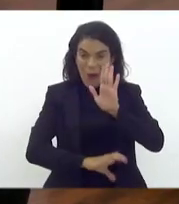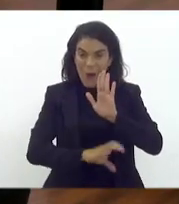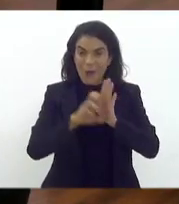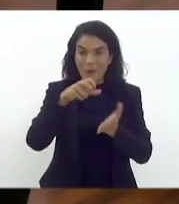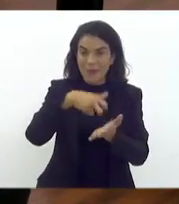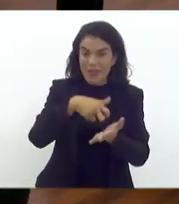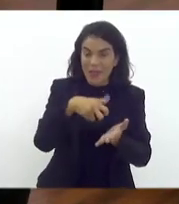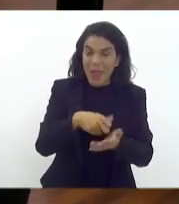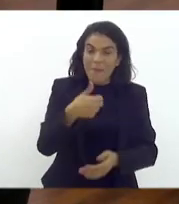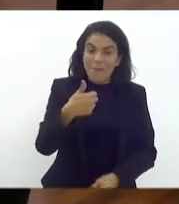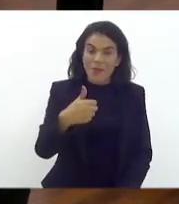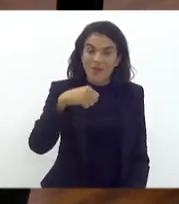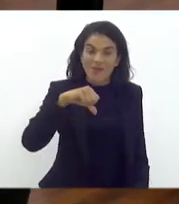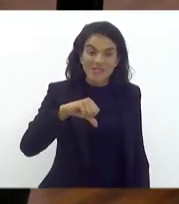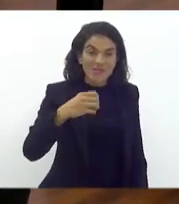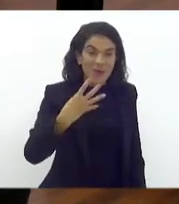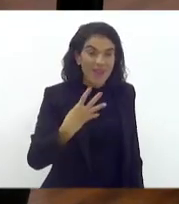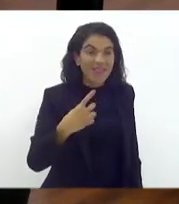1941